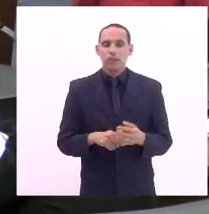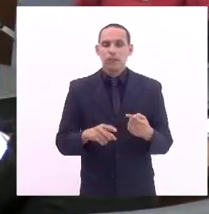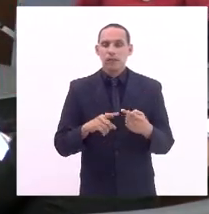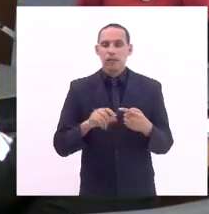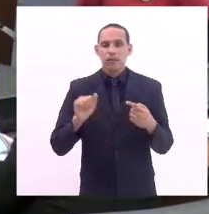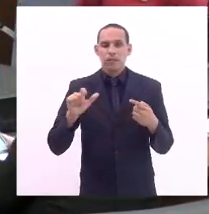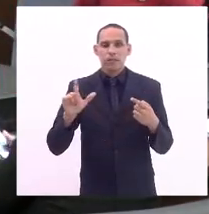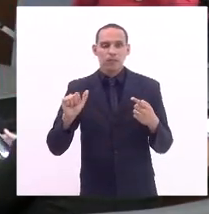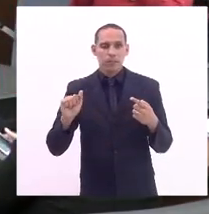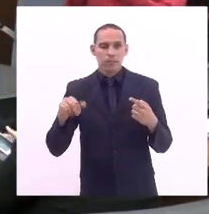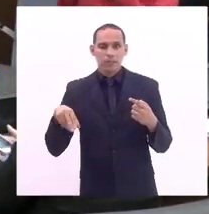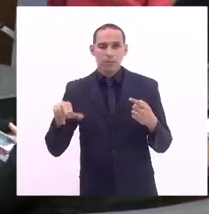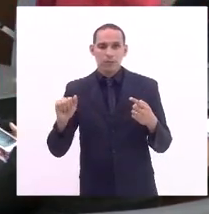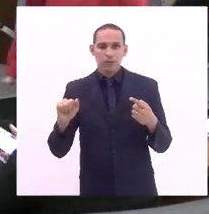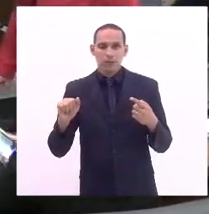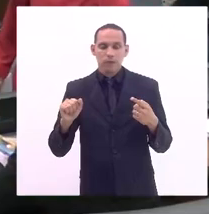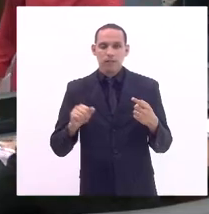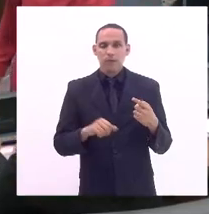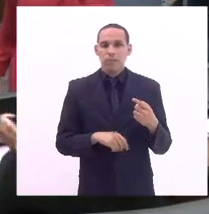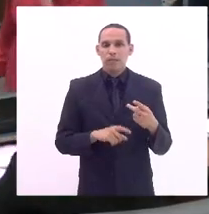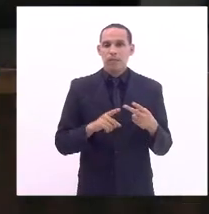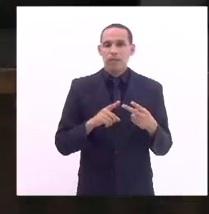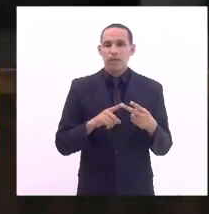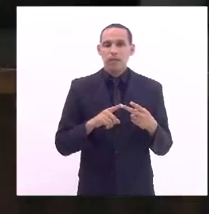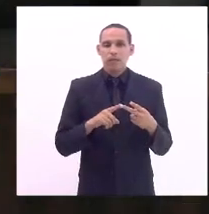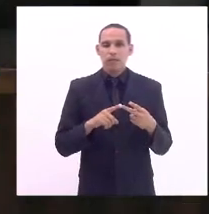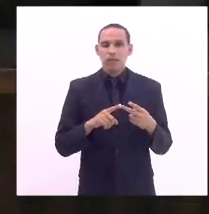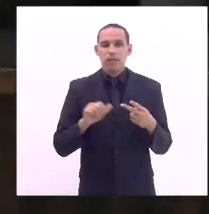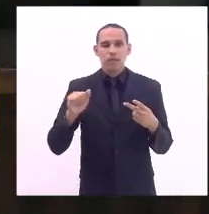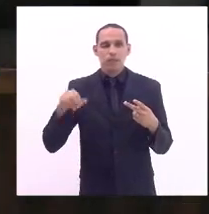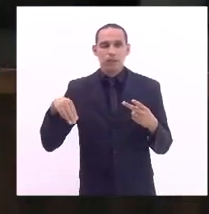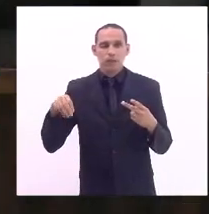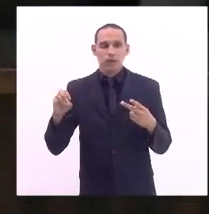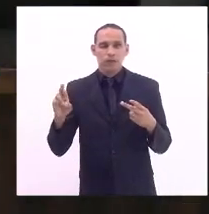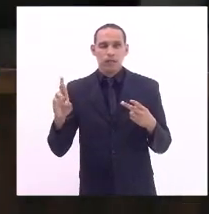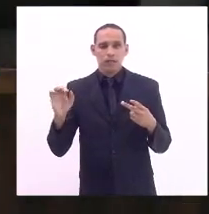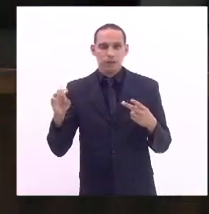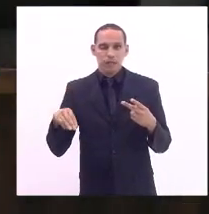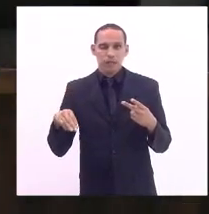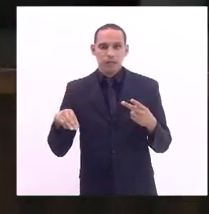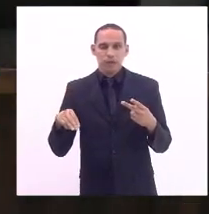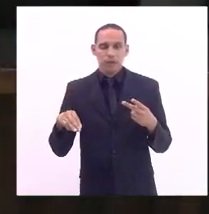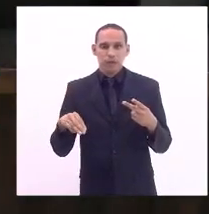Deputada Alana Passos. Deputado Rodrigo Amorim.